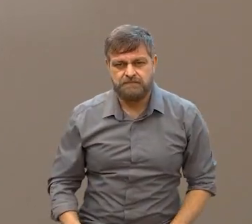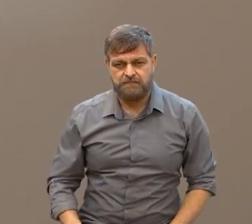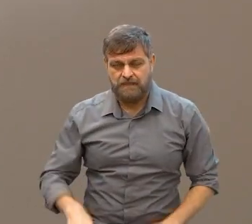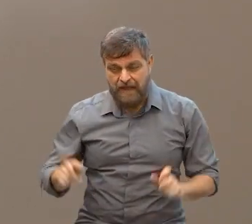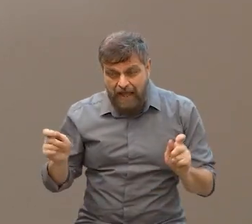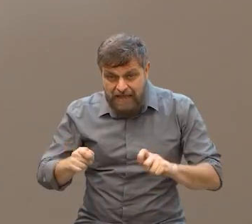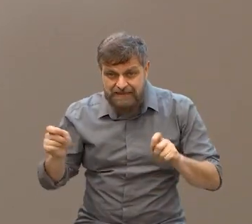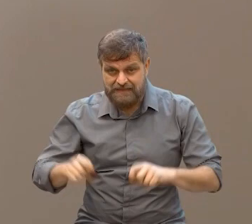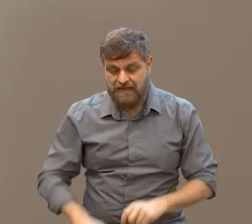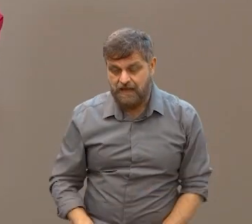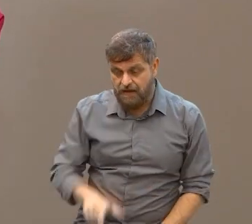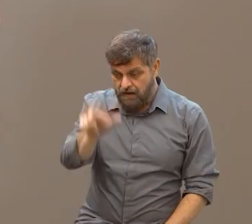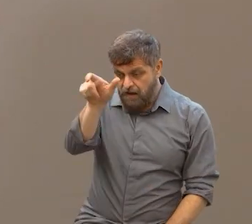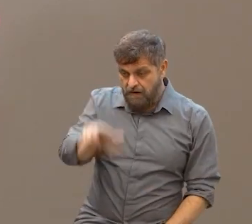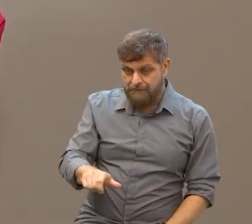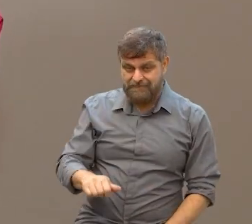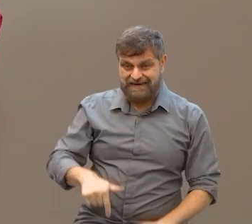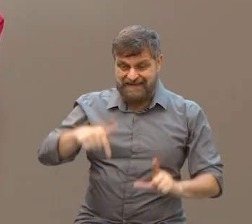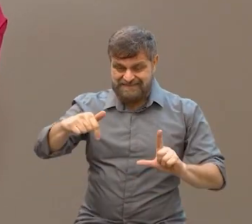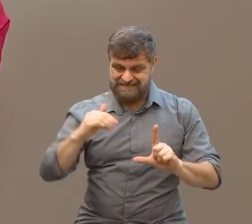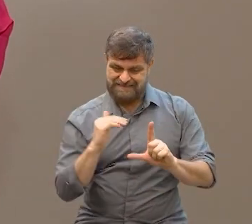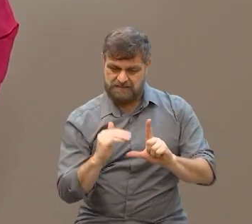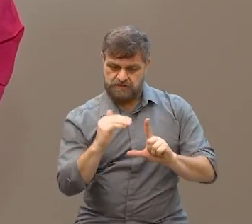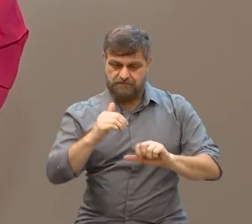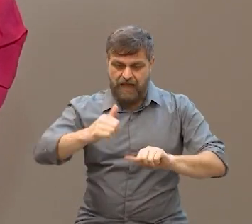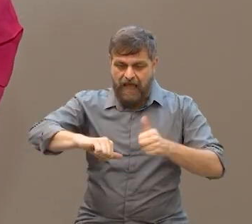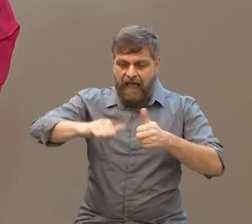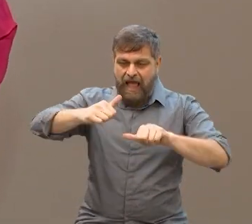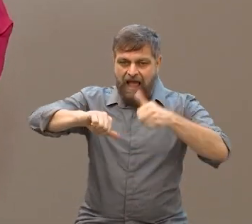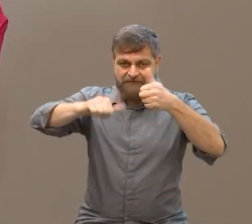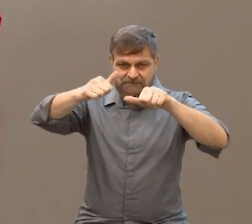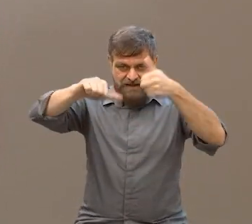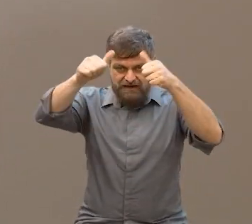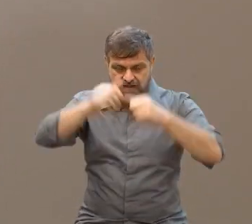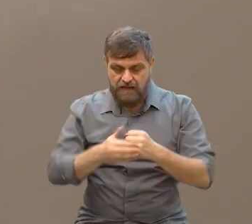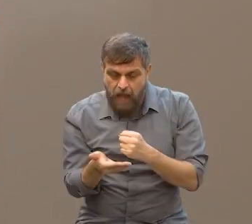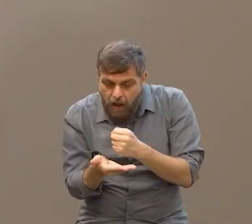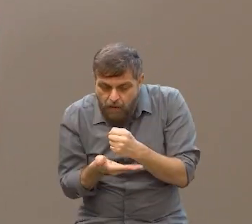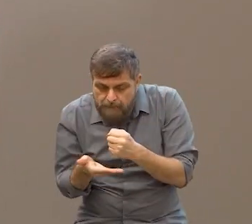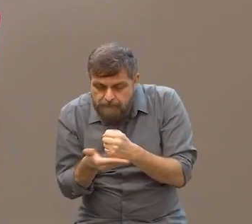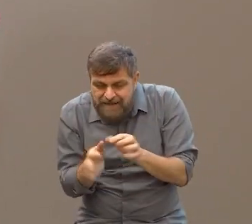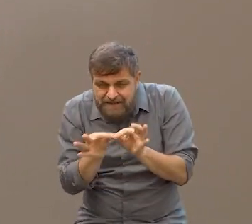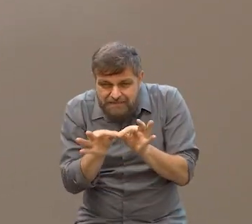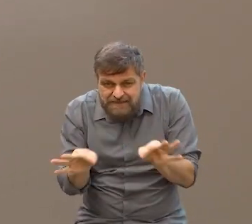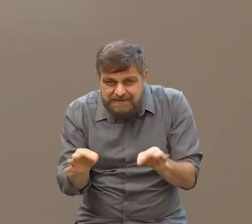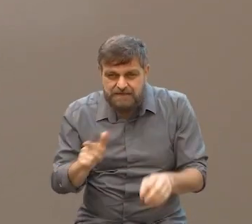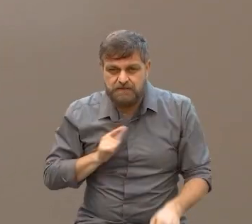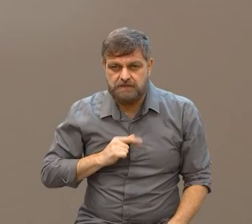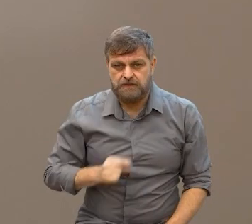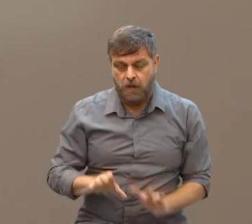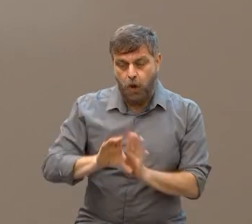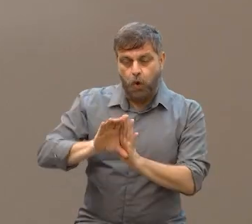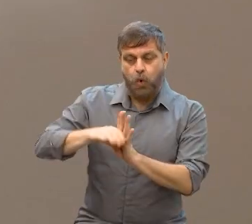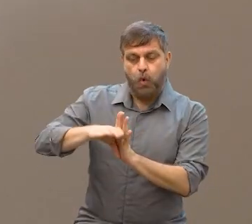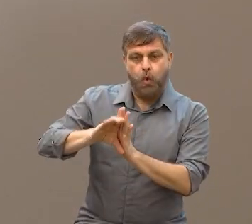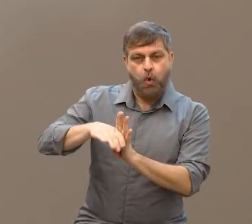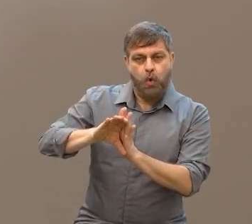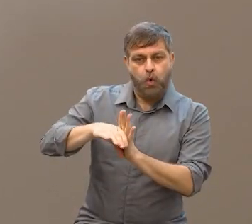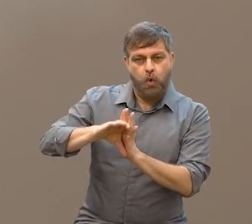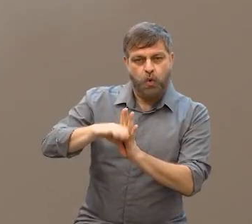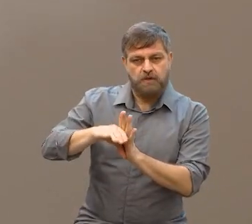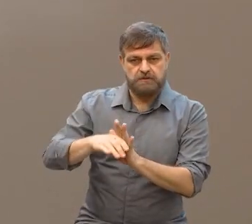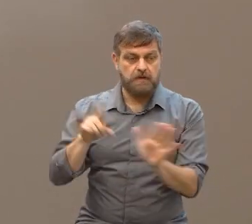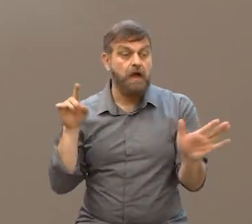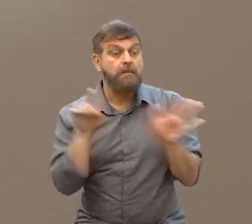Seria possível avaliar em 7 níveis, sendo que o nível mais simples de avaliação é o conceito, que é quando eu